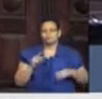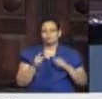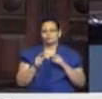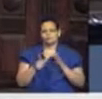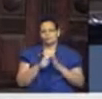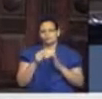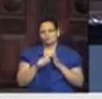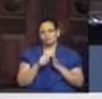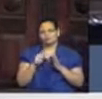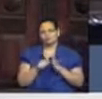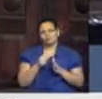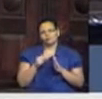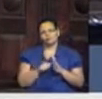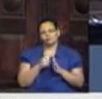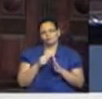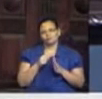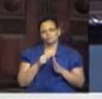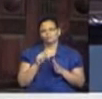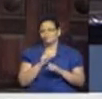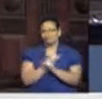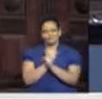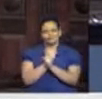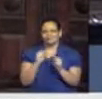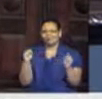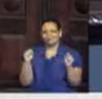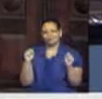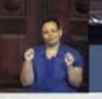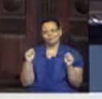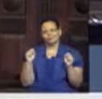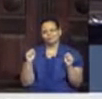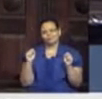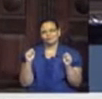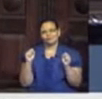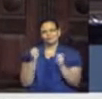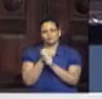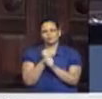Primeiro, que é impossível